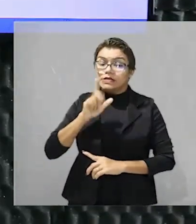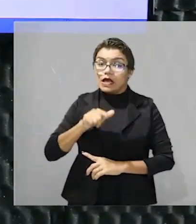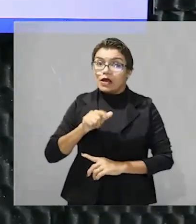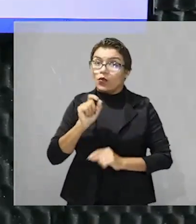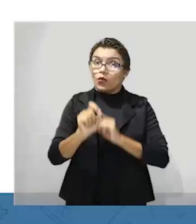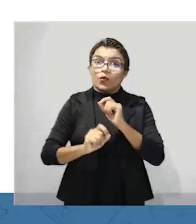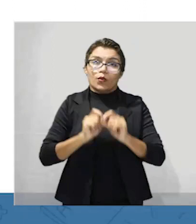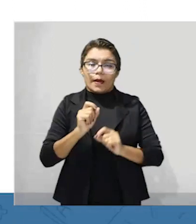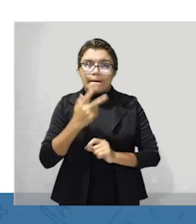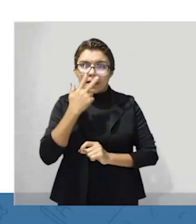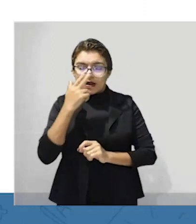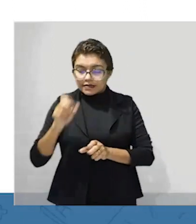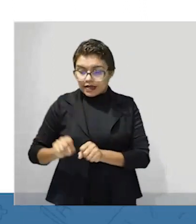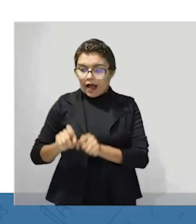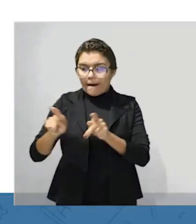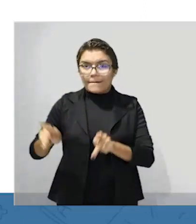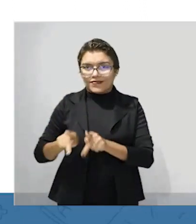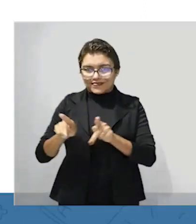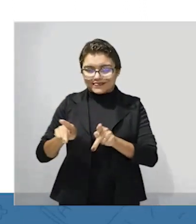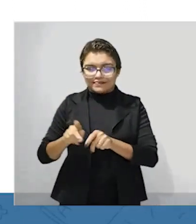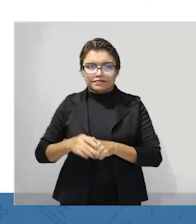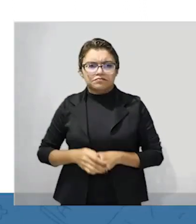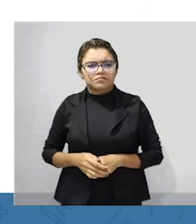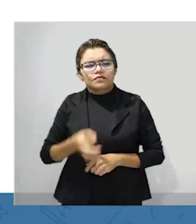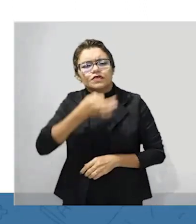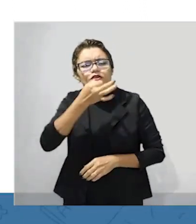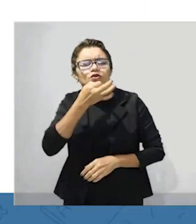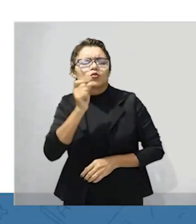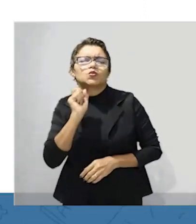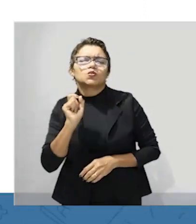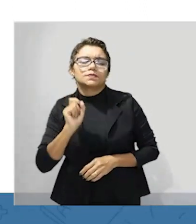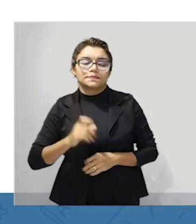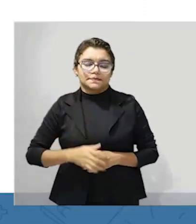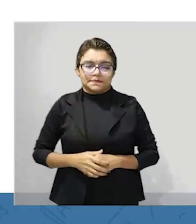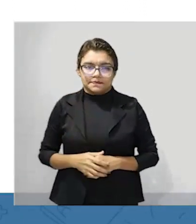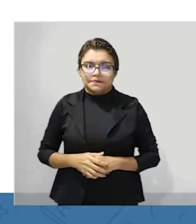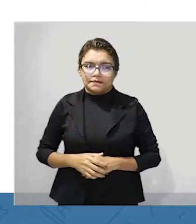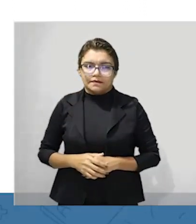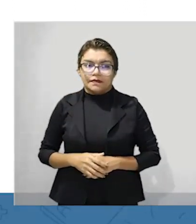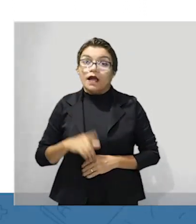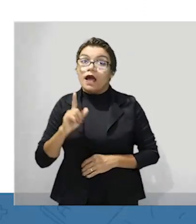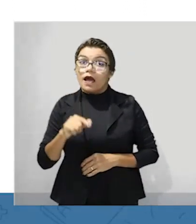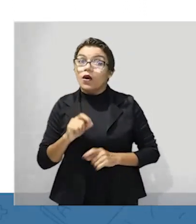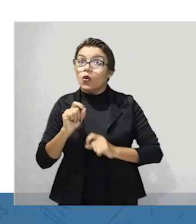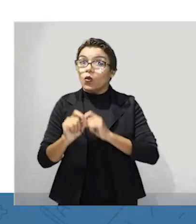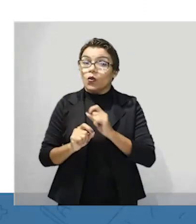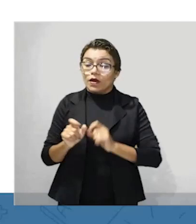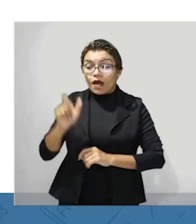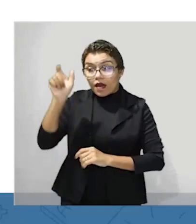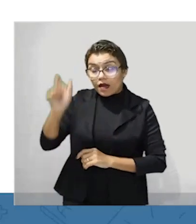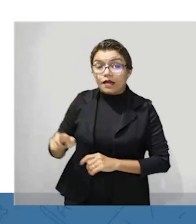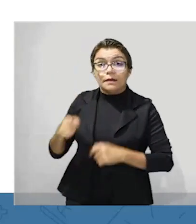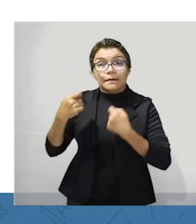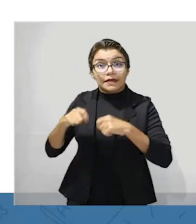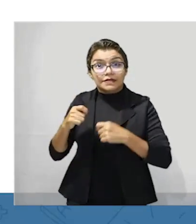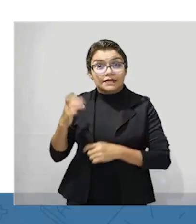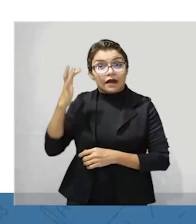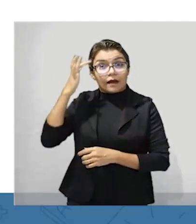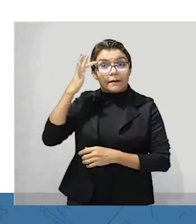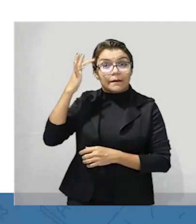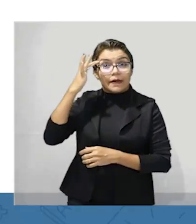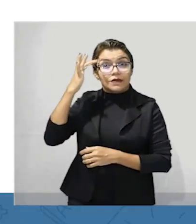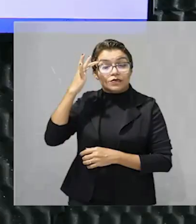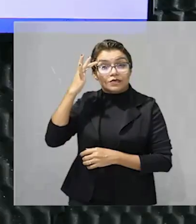da aposentadoria. Então, qual é a crítica? Justamente a que ele amadureça